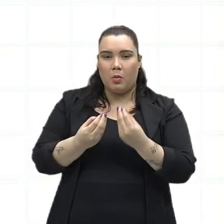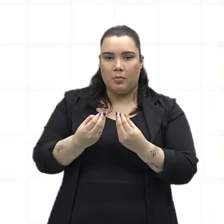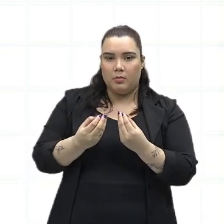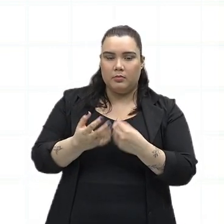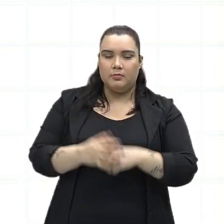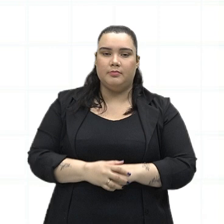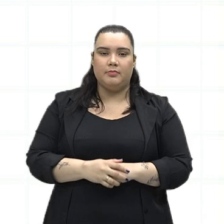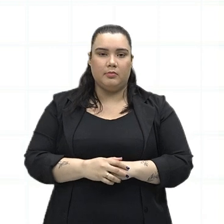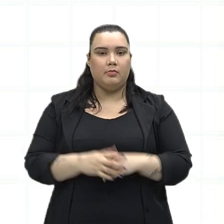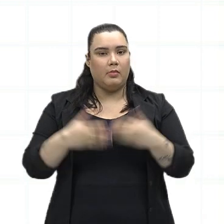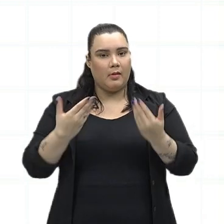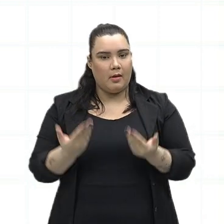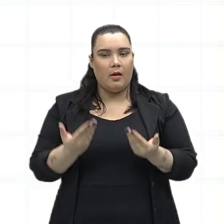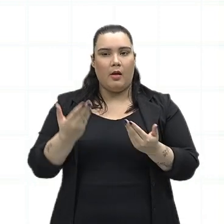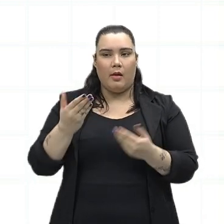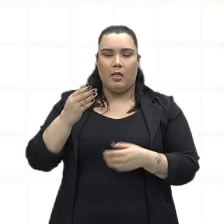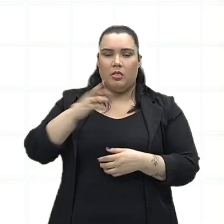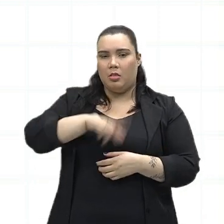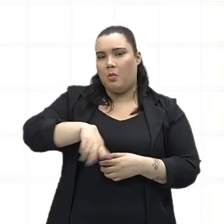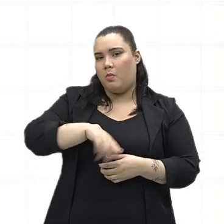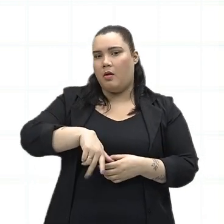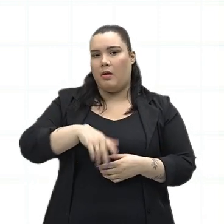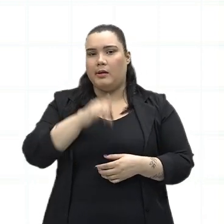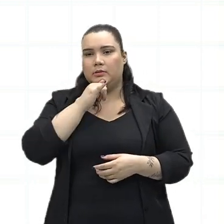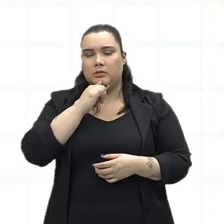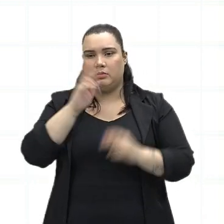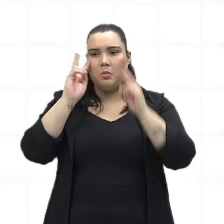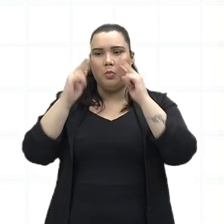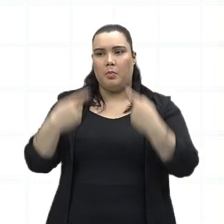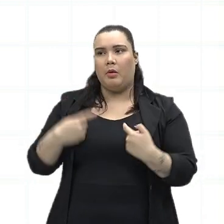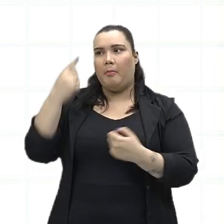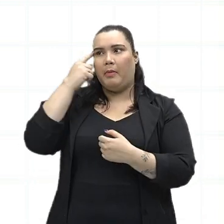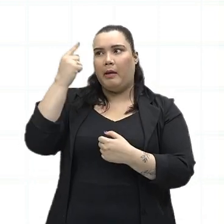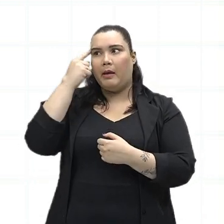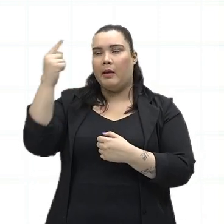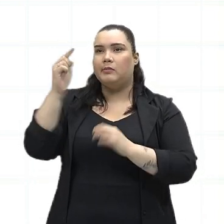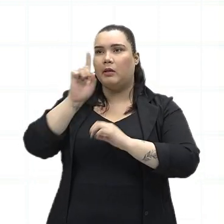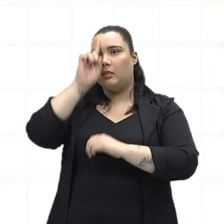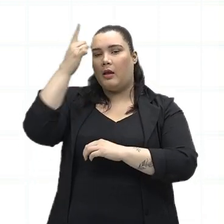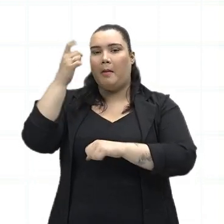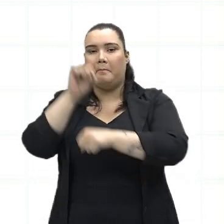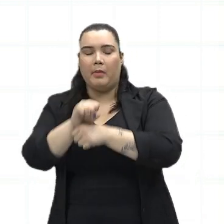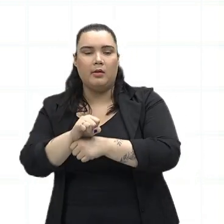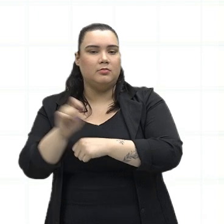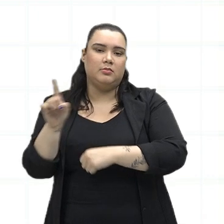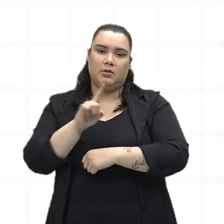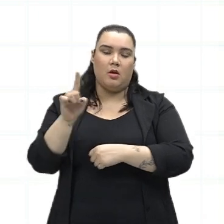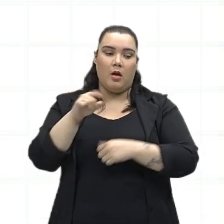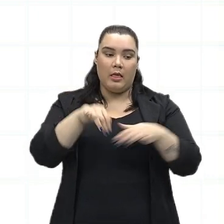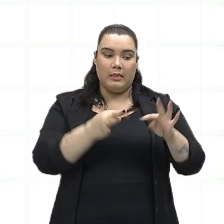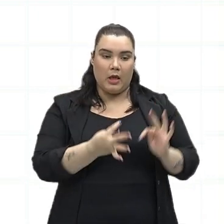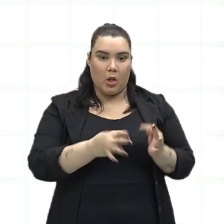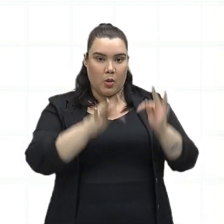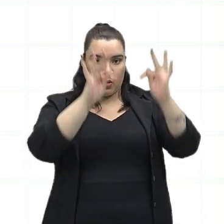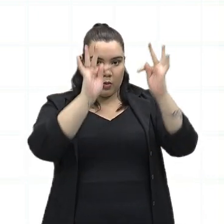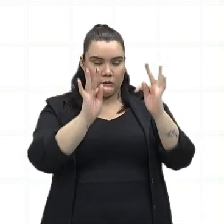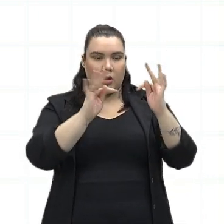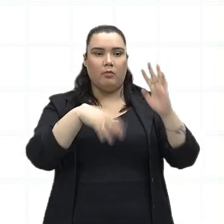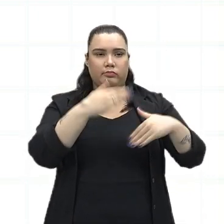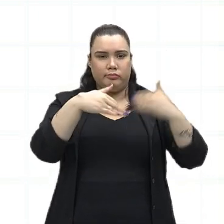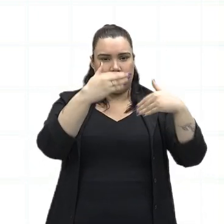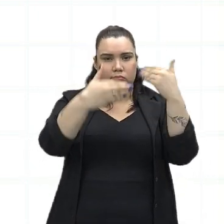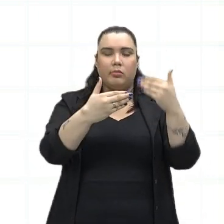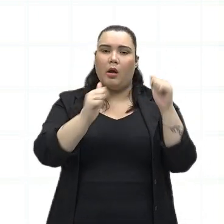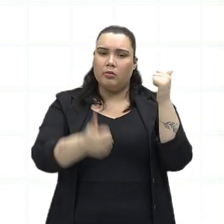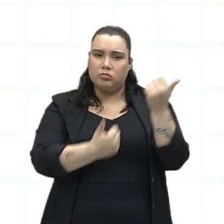né, gente? Claro que não, porque com o avanço da inteligência artificial, é claro que ela vai substituir,